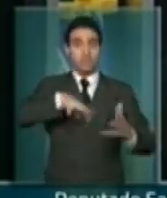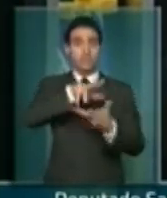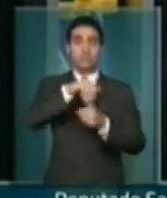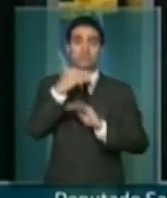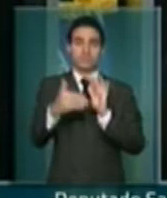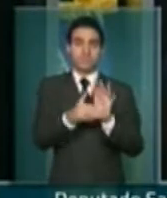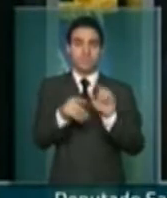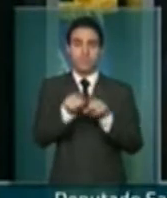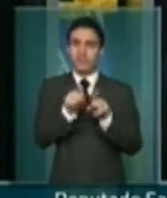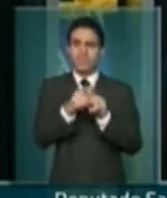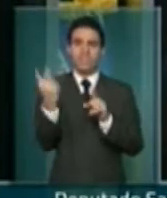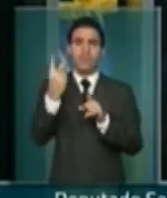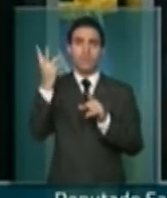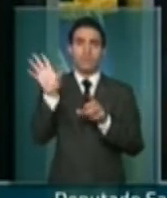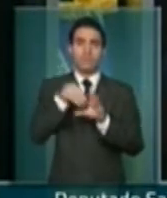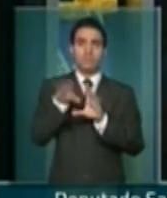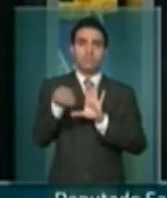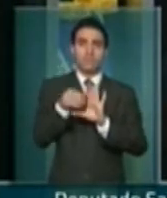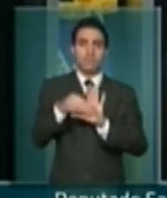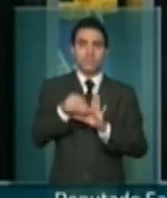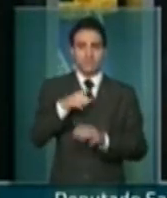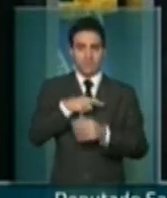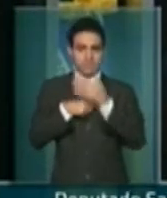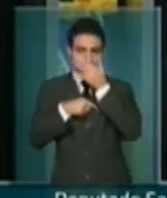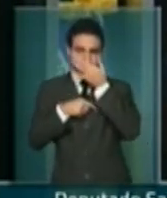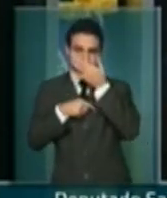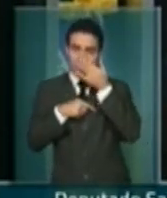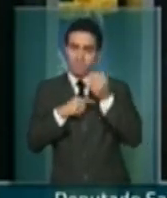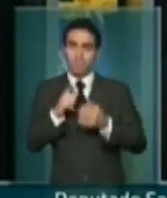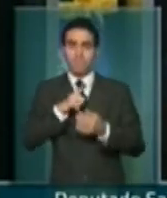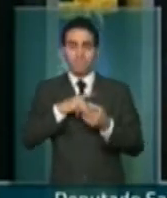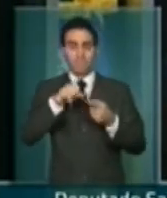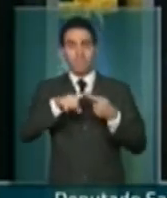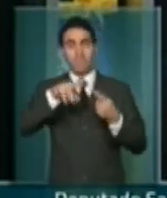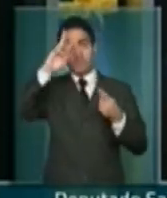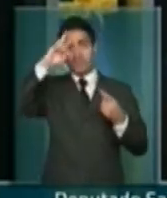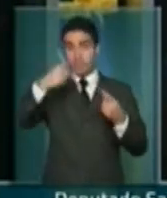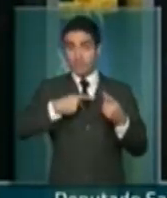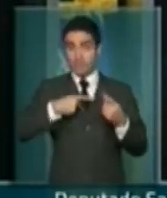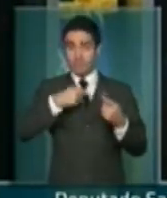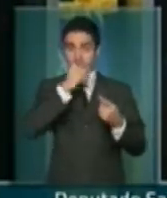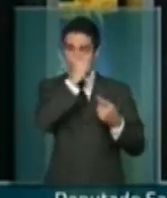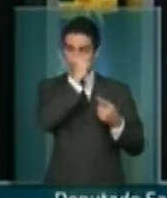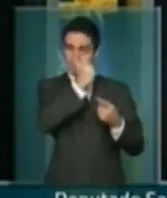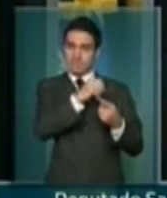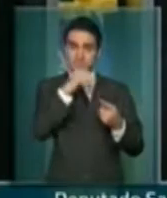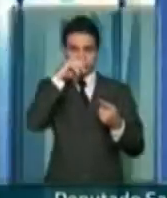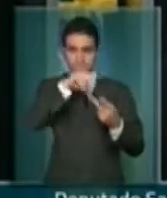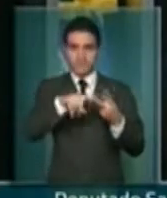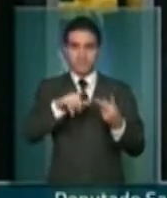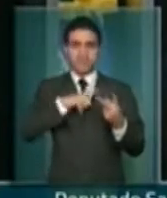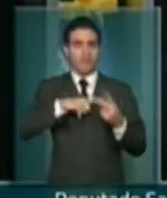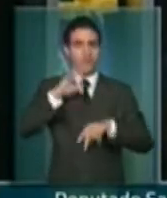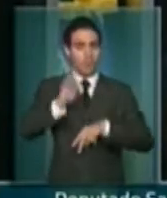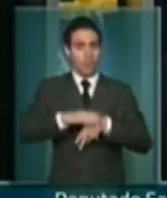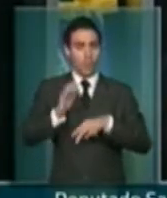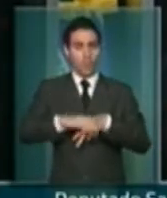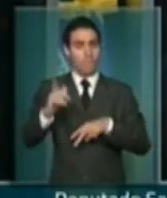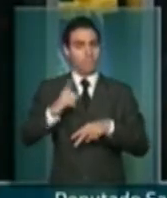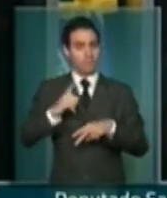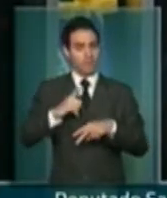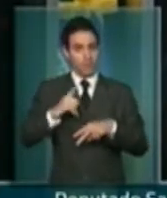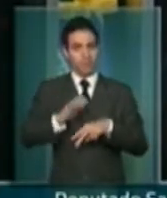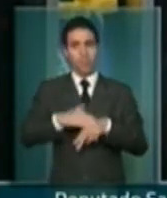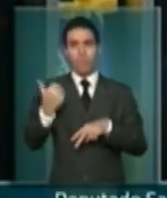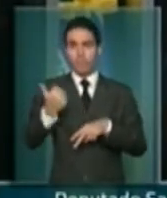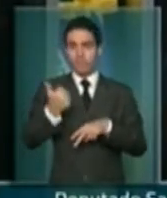ele agrega. Valores como a independência, valores como a competência, e não é